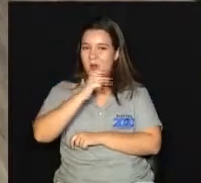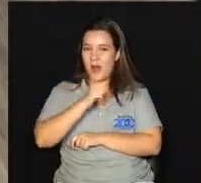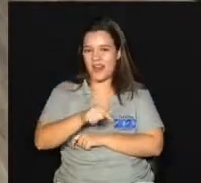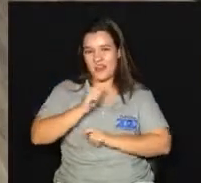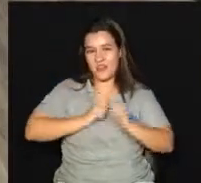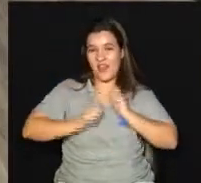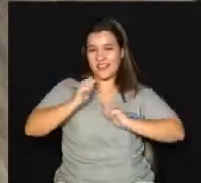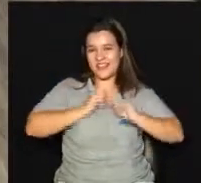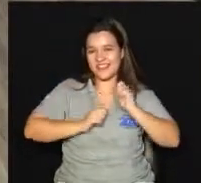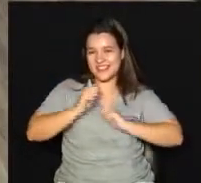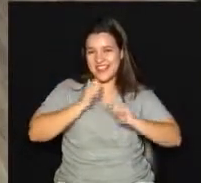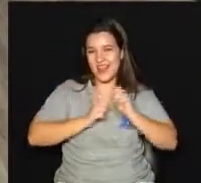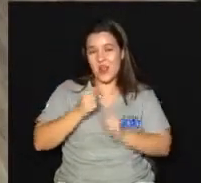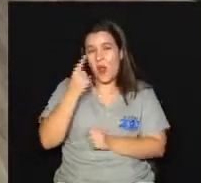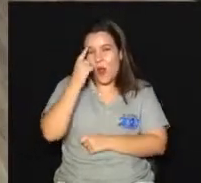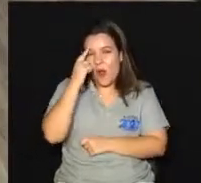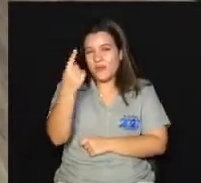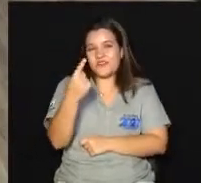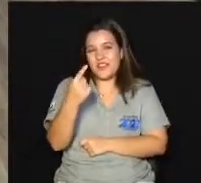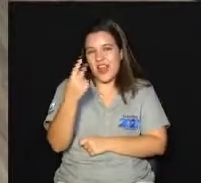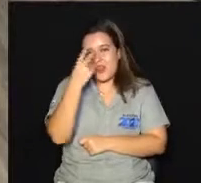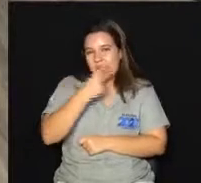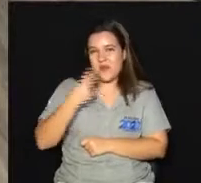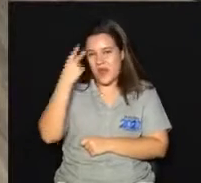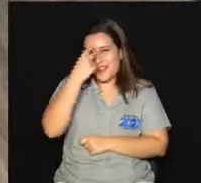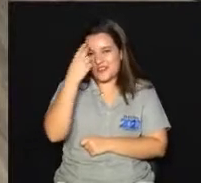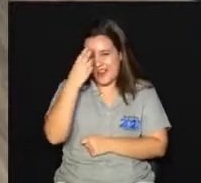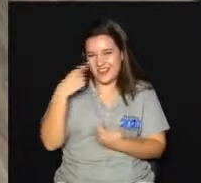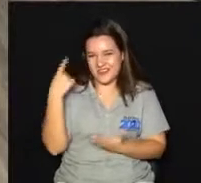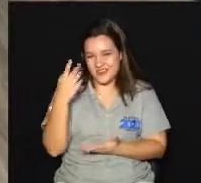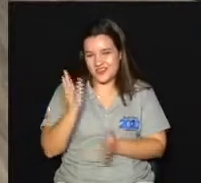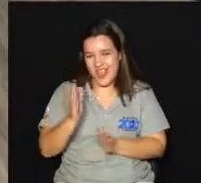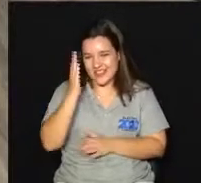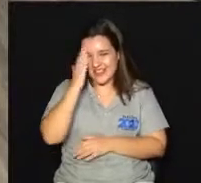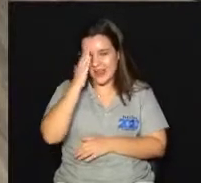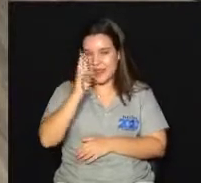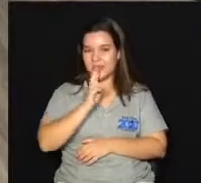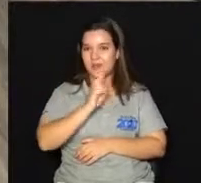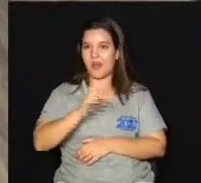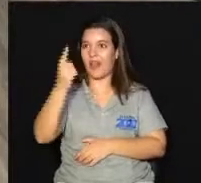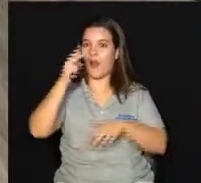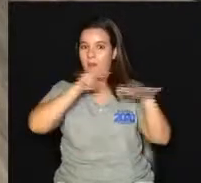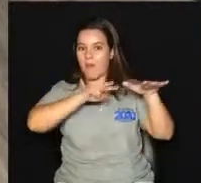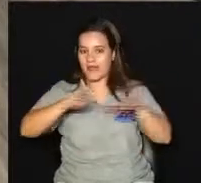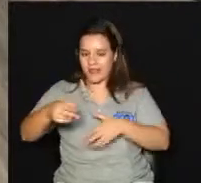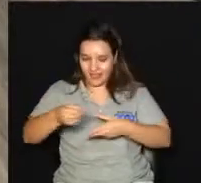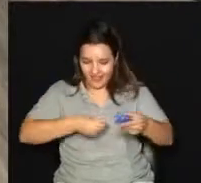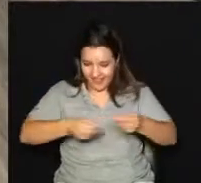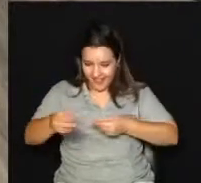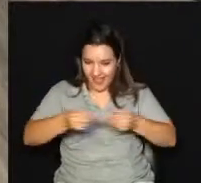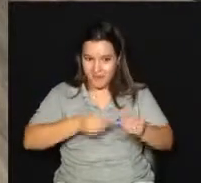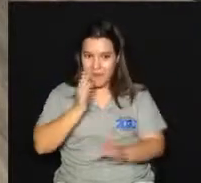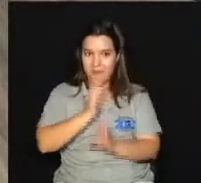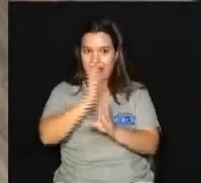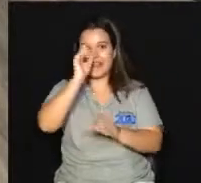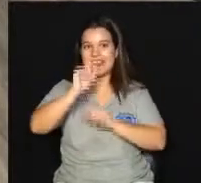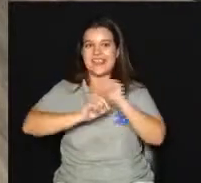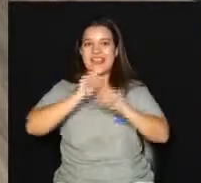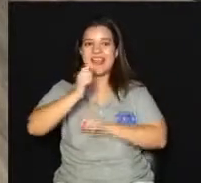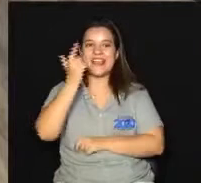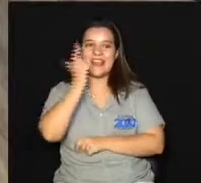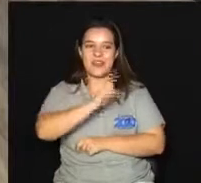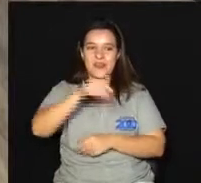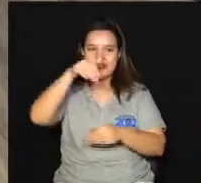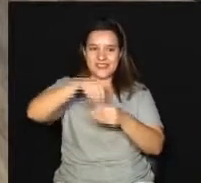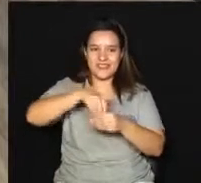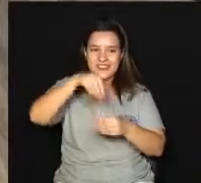a gente mata em 1, 2 horas no máximo. E lá se passaram uma semana para descobrir quem foi o vencedor. E